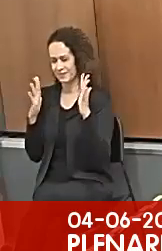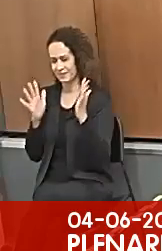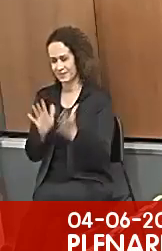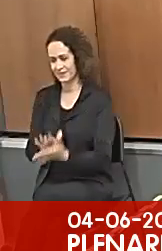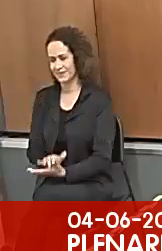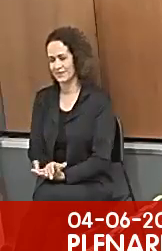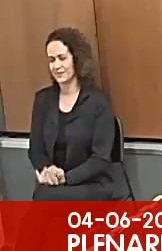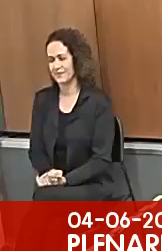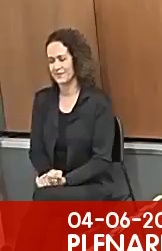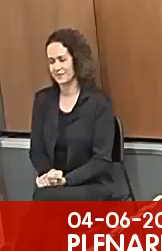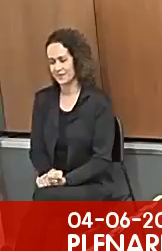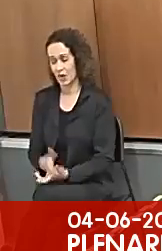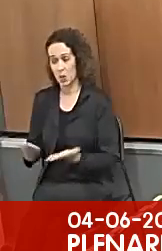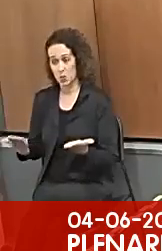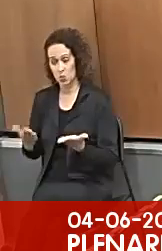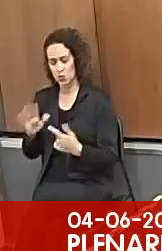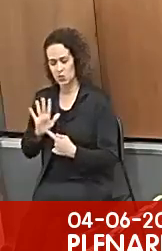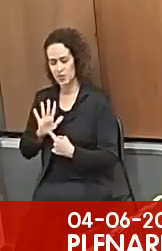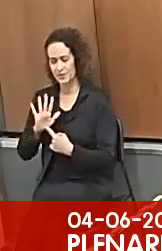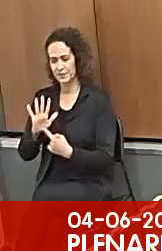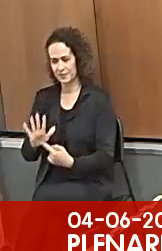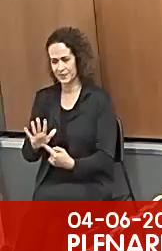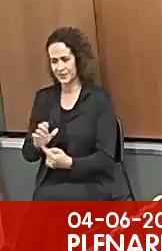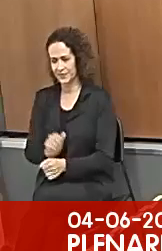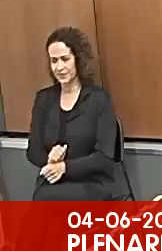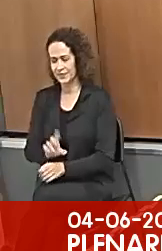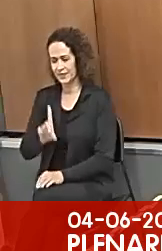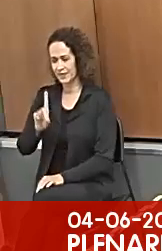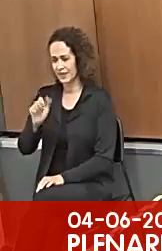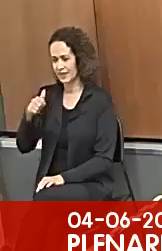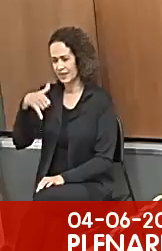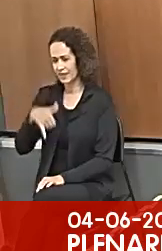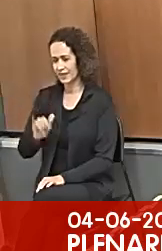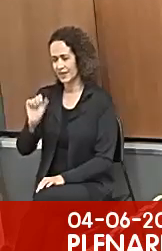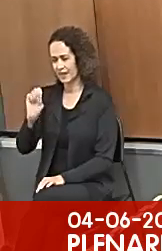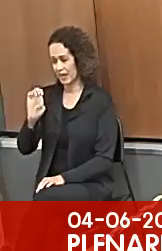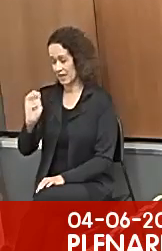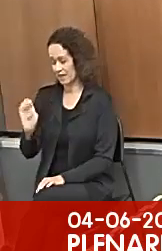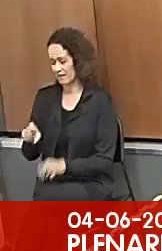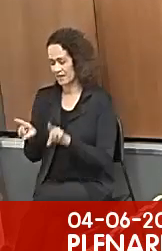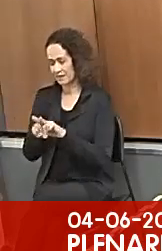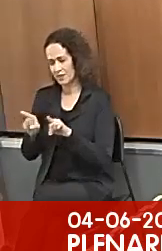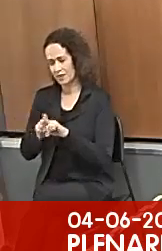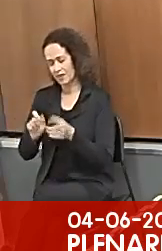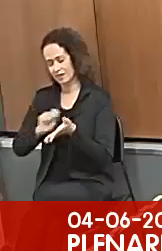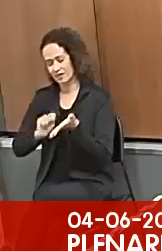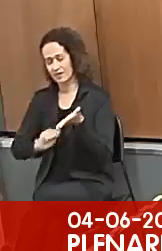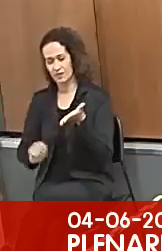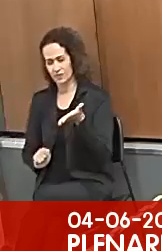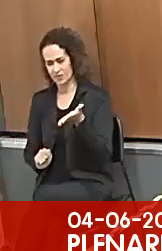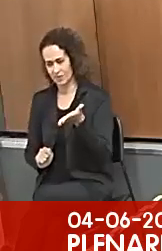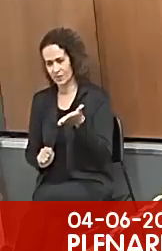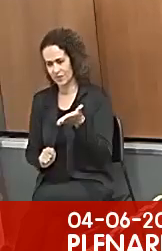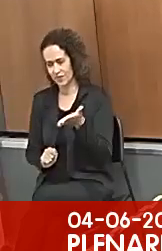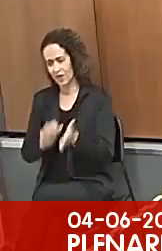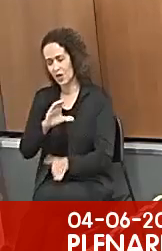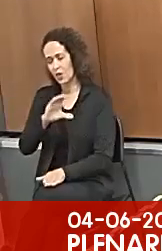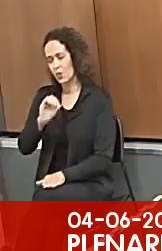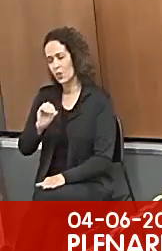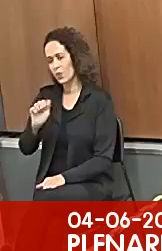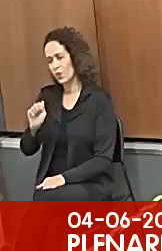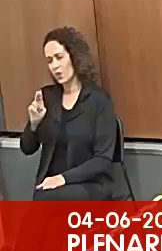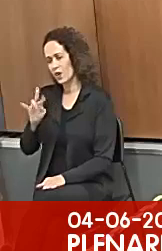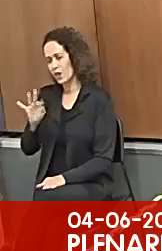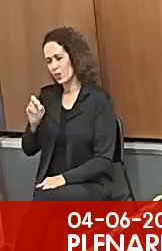que vai fazer uma grande apresentação. A Deise Nogueira Souza é coautora também do livro Unidas pelo Autismo e também